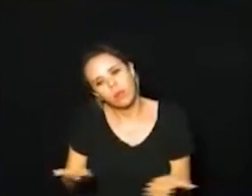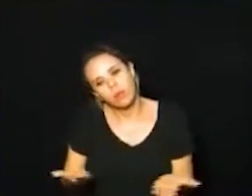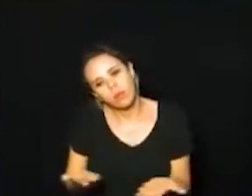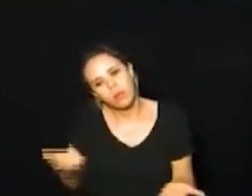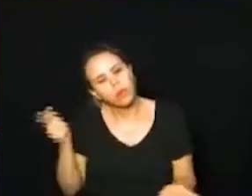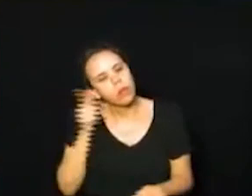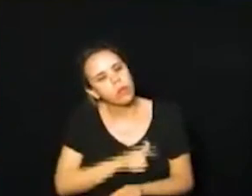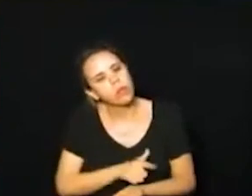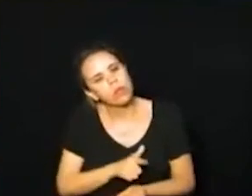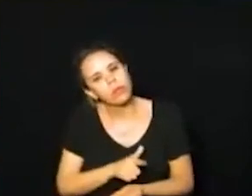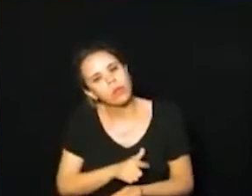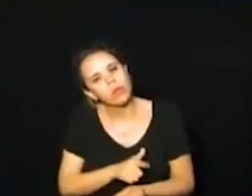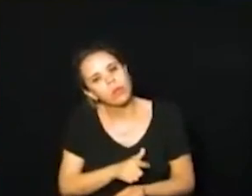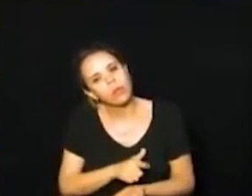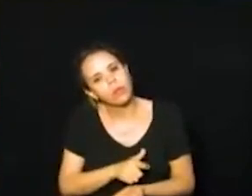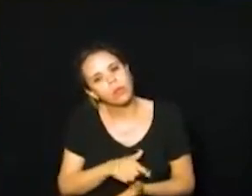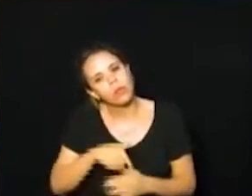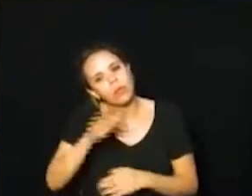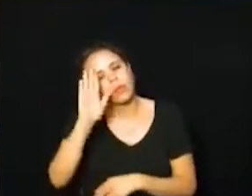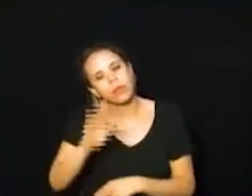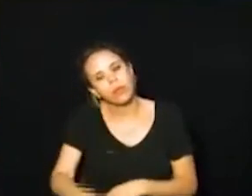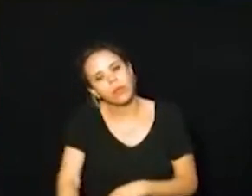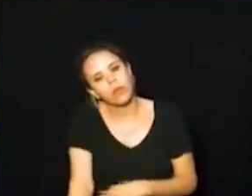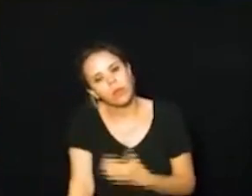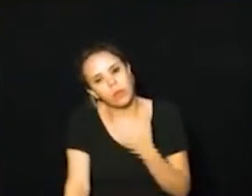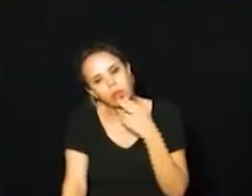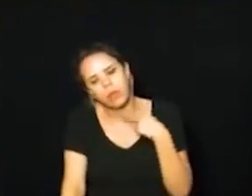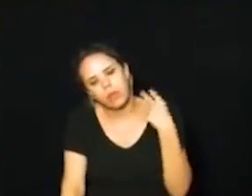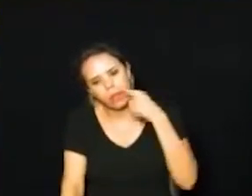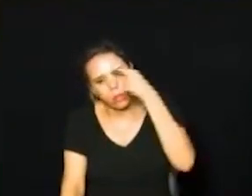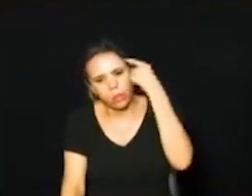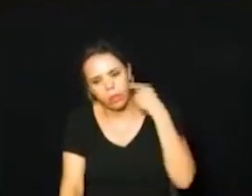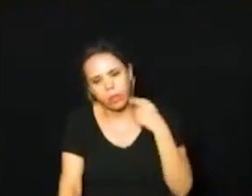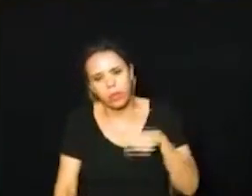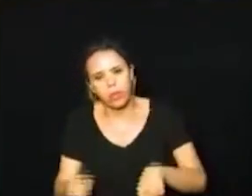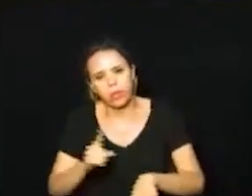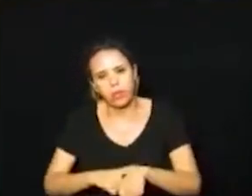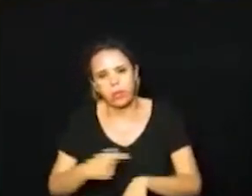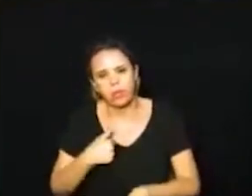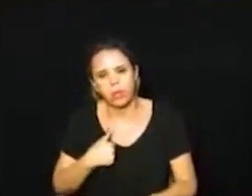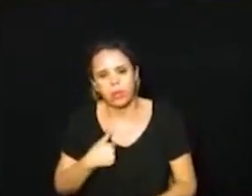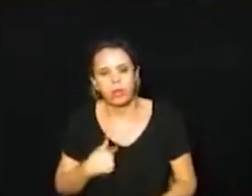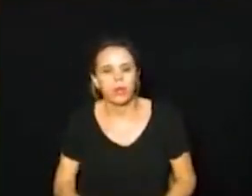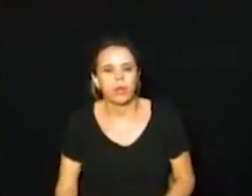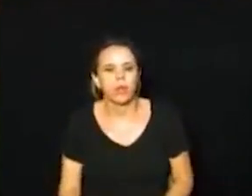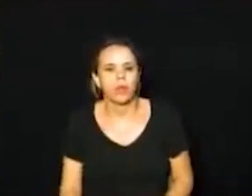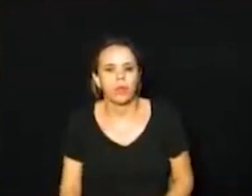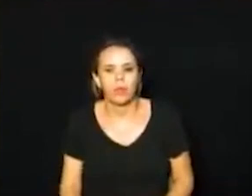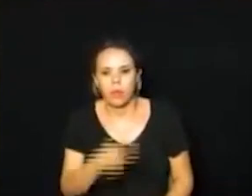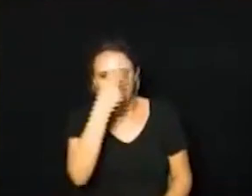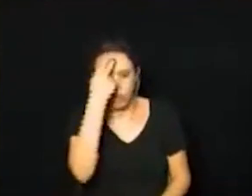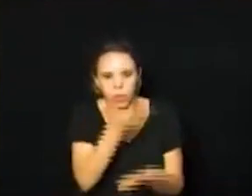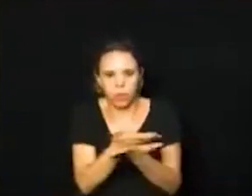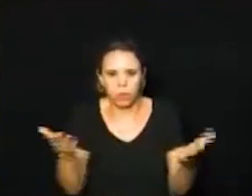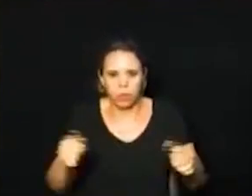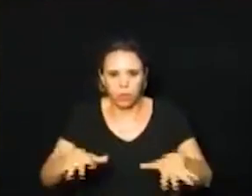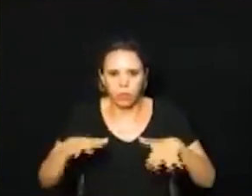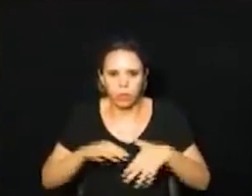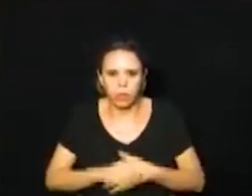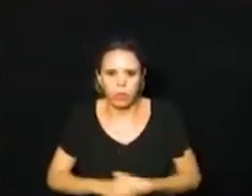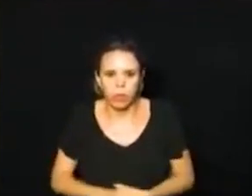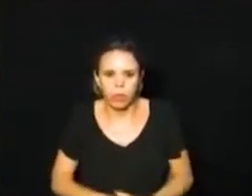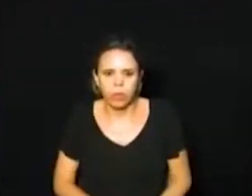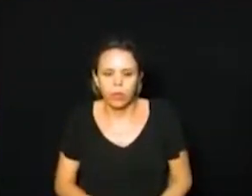para que a gente consiga mas eu Solicito a vereadora Paula um tempo para mim alguém na